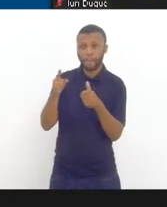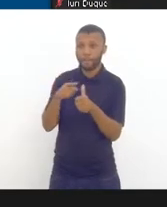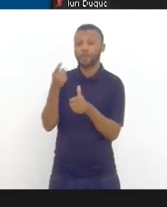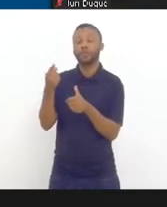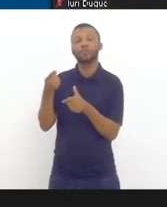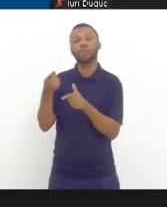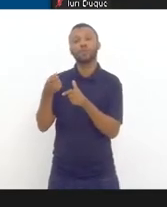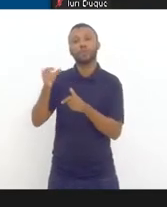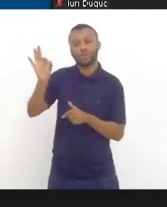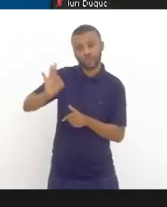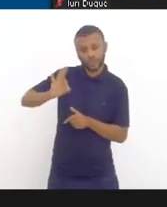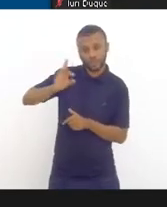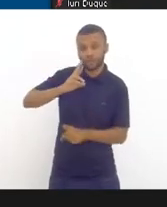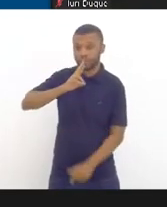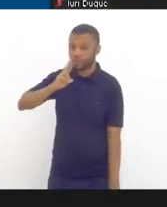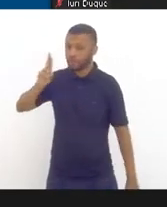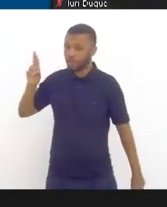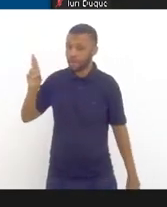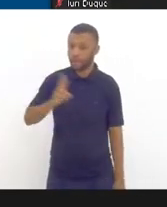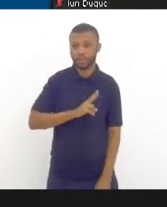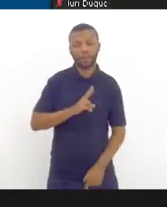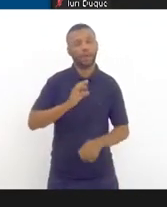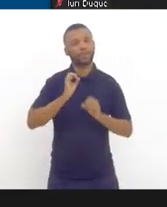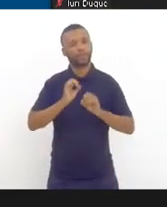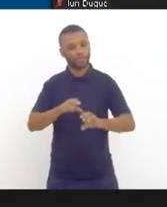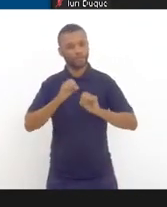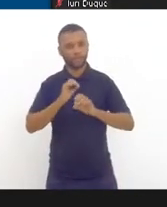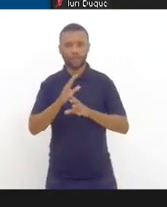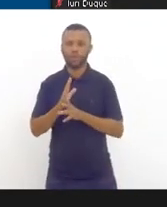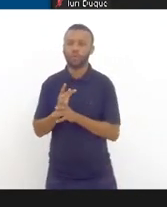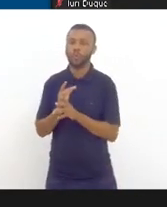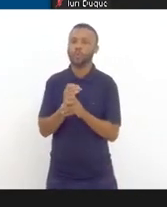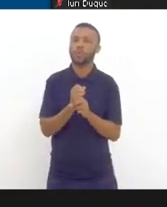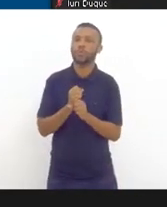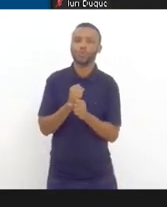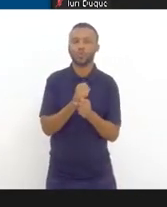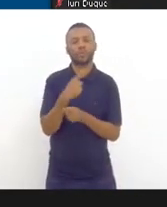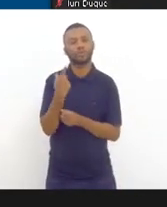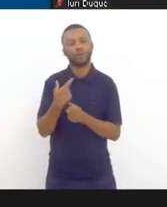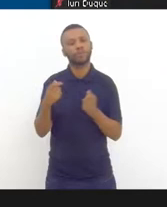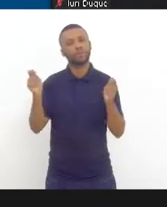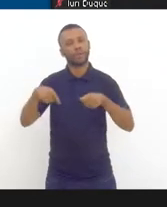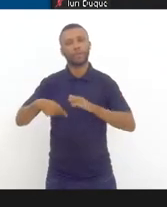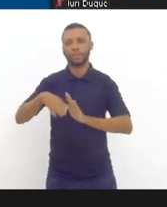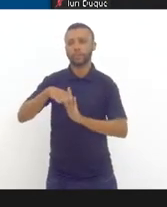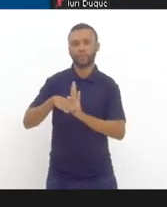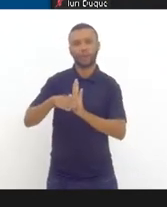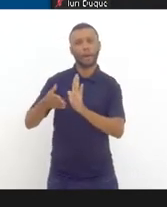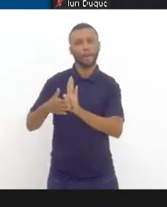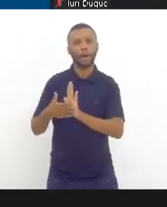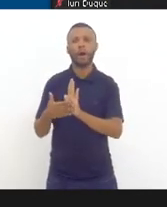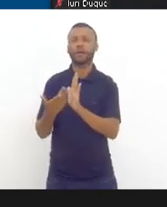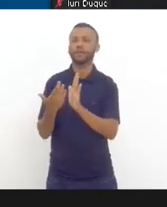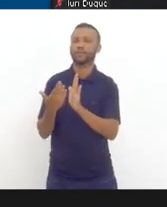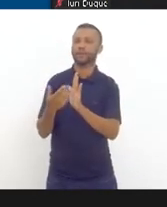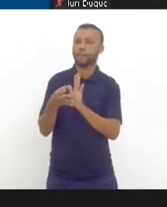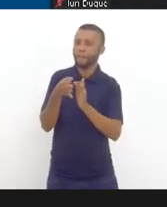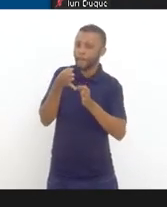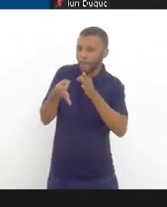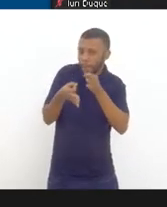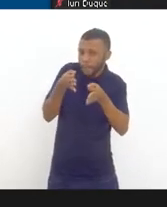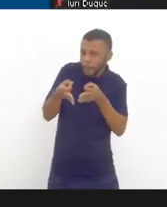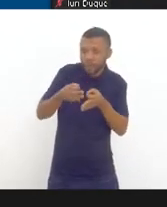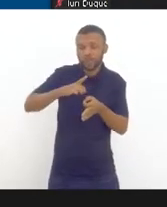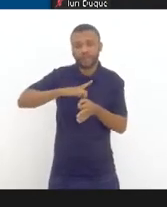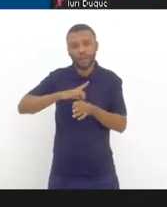indicadores de resultados educacionais e de acesso. E aqui a gente pode incluir as outras propostas, subemendas, o que tiver, né, a